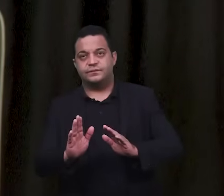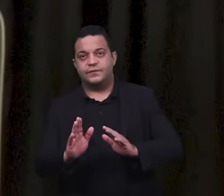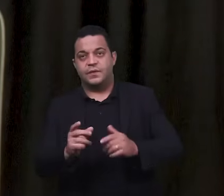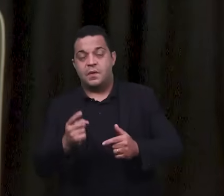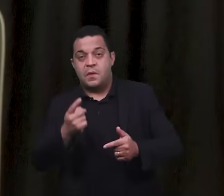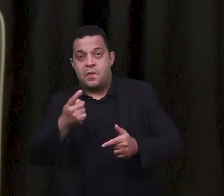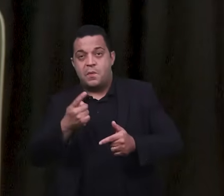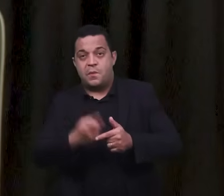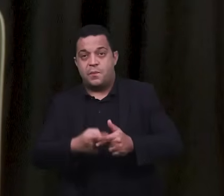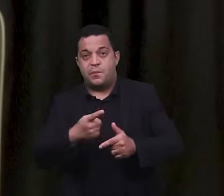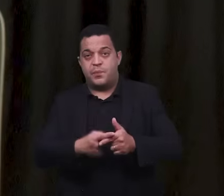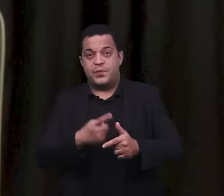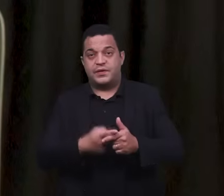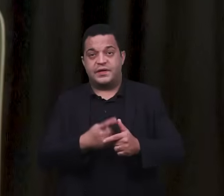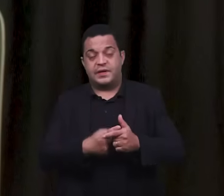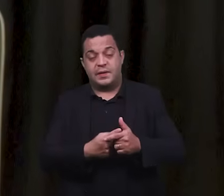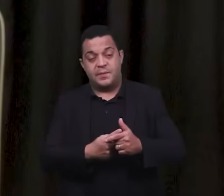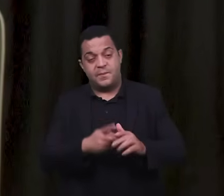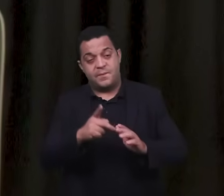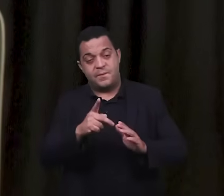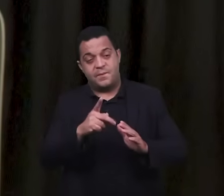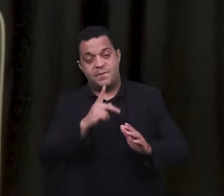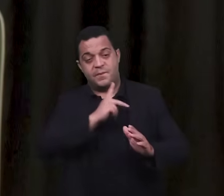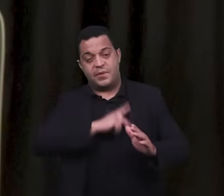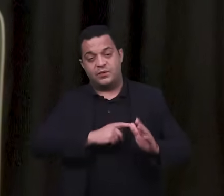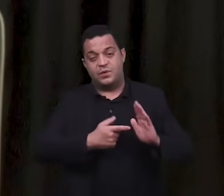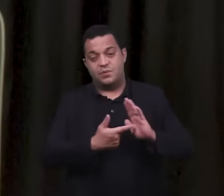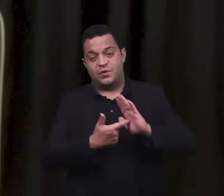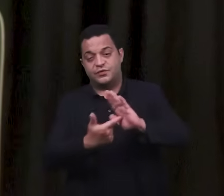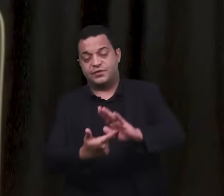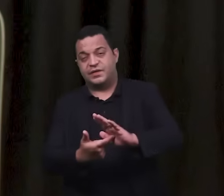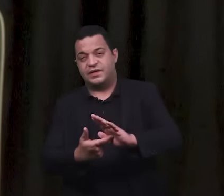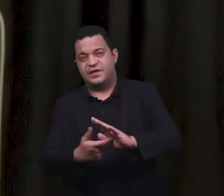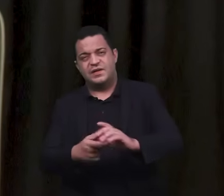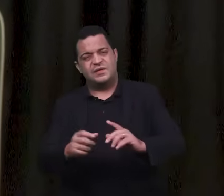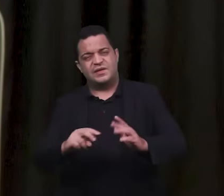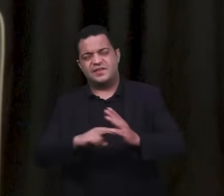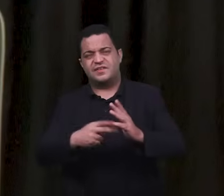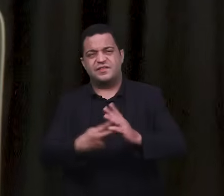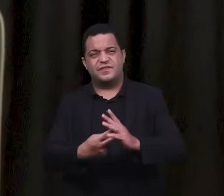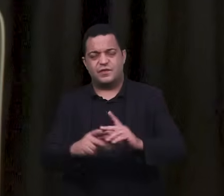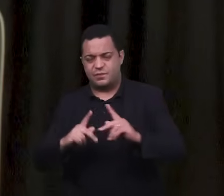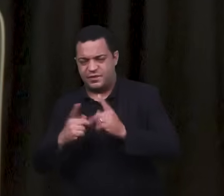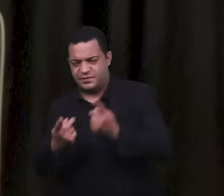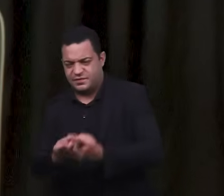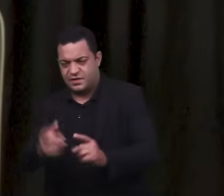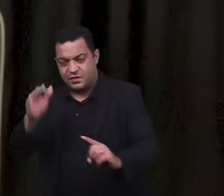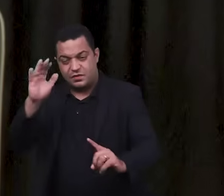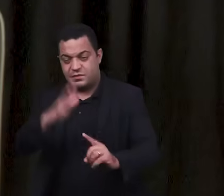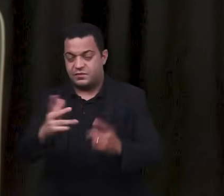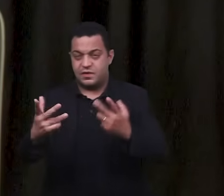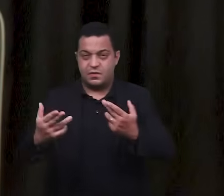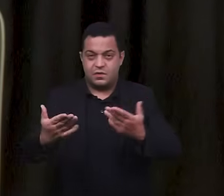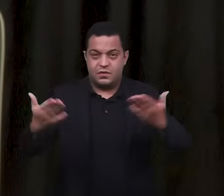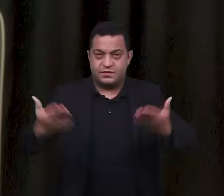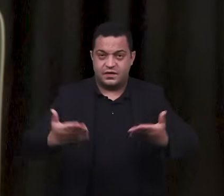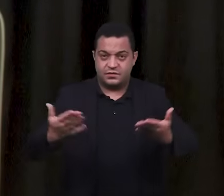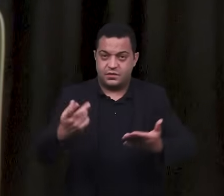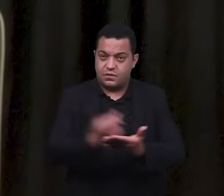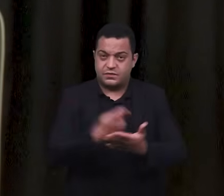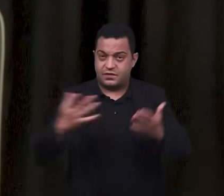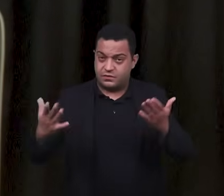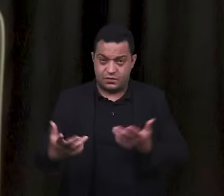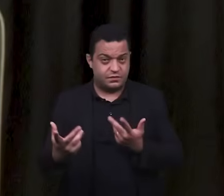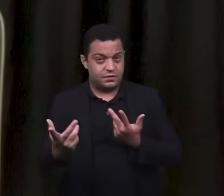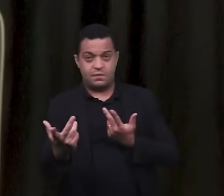vamos dizer assim, desse presbitério, né? A condição aqui é a imposição de mãos do presbitério. E, aliás, isso é